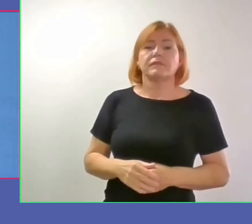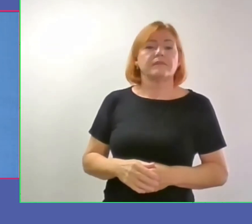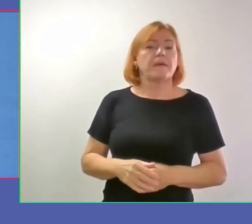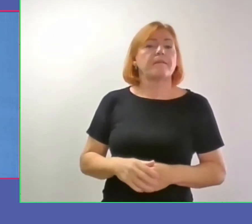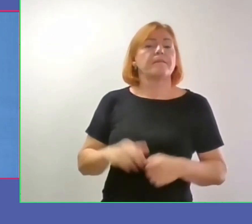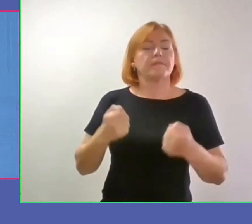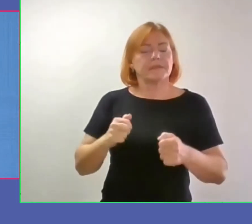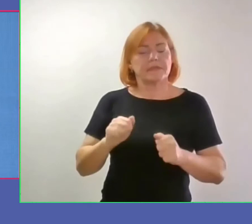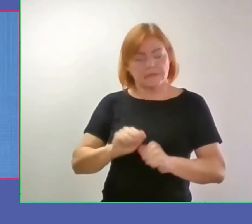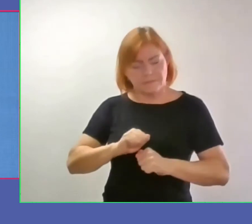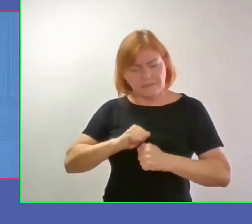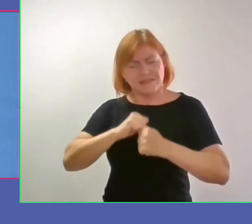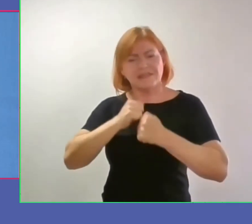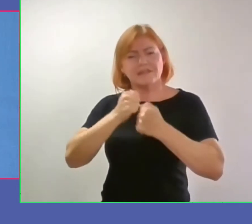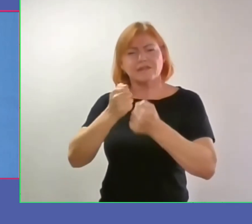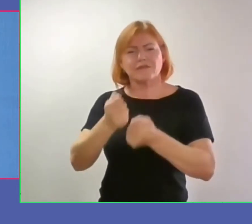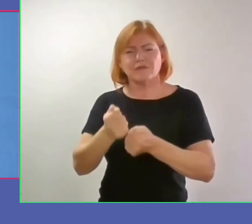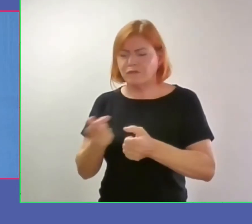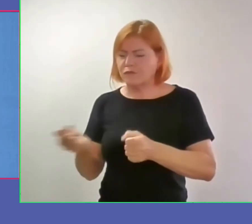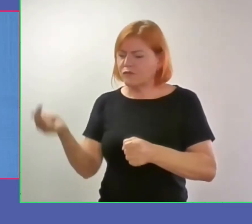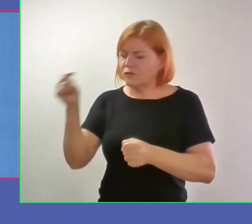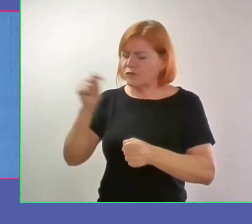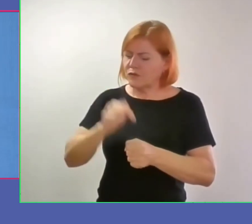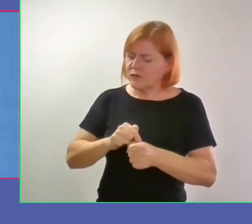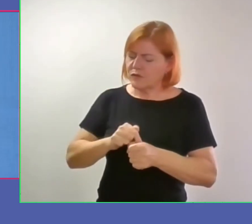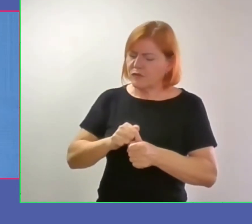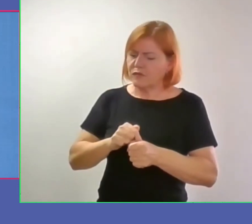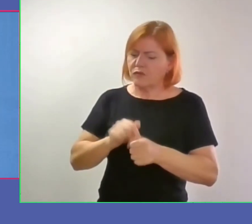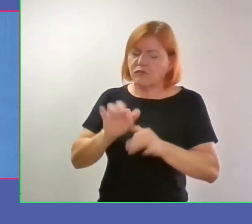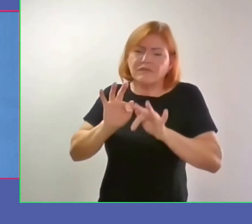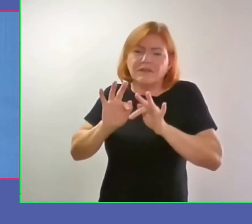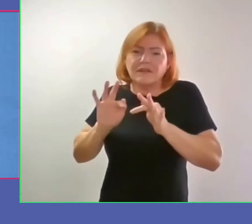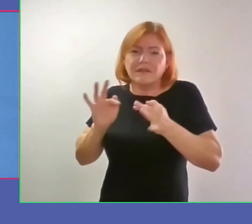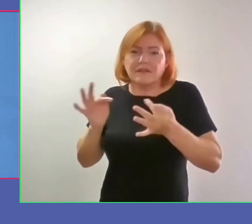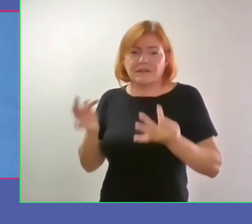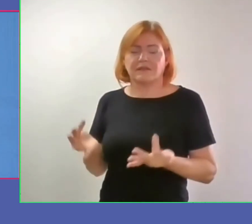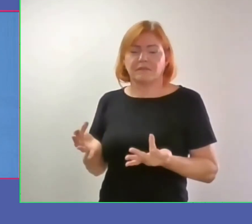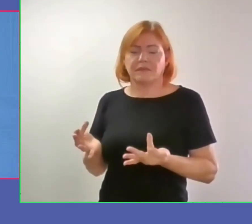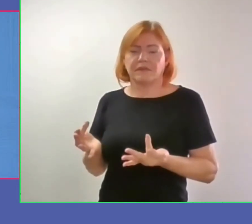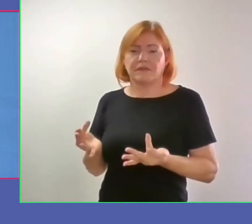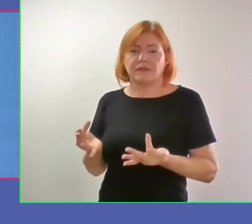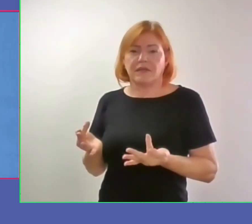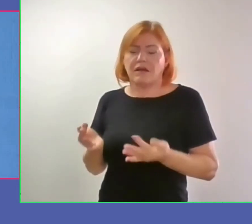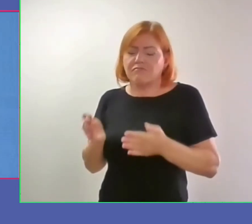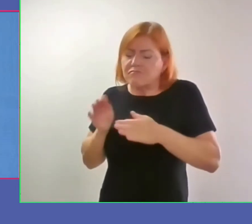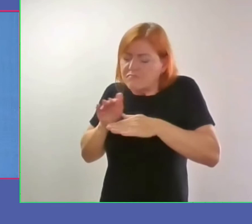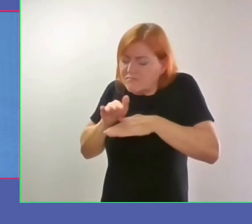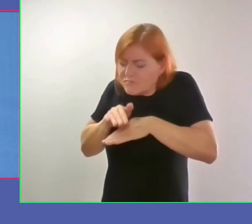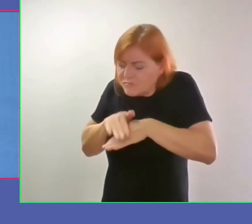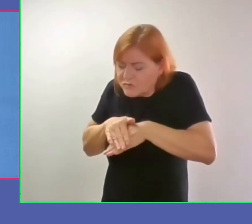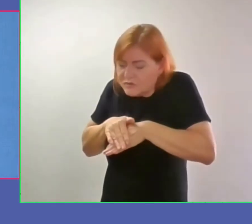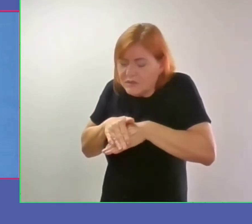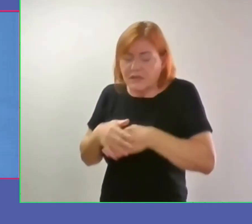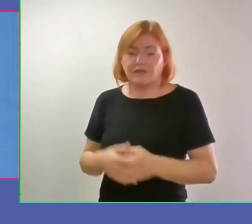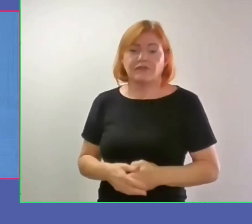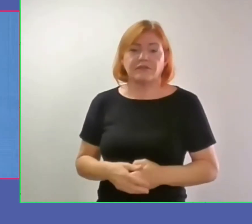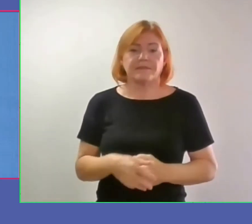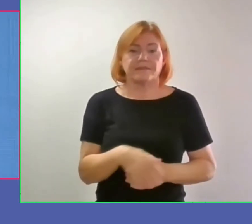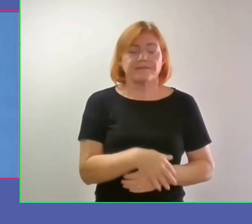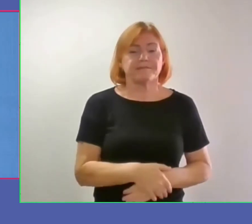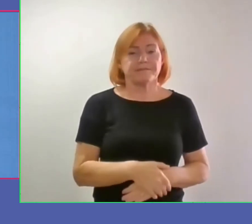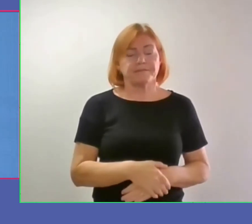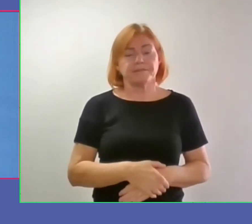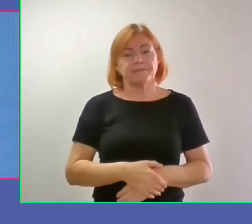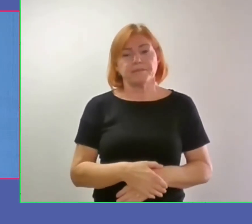voltar à simplicidade, à humildade. Irmãos, é assim que nós nos apoderamos do reino dos céus. Espero que vocês